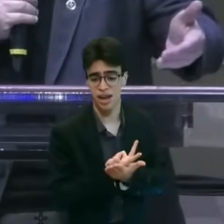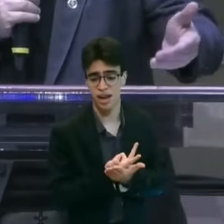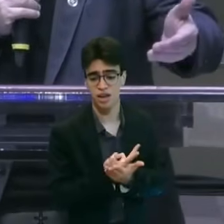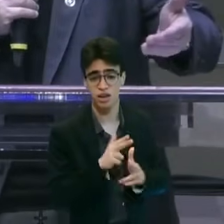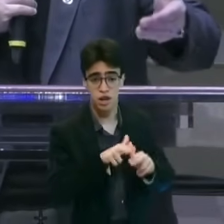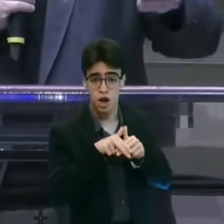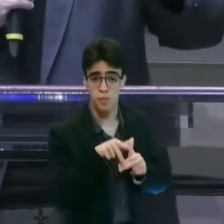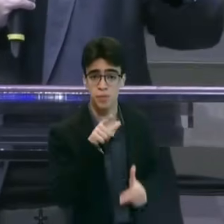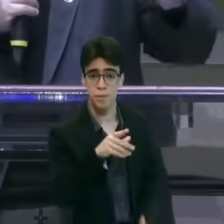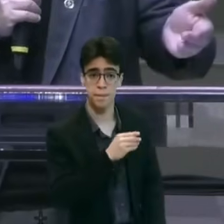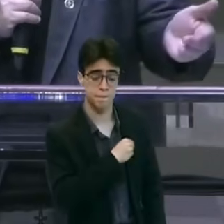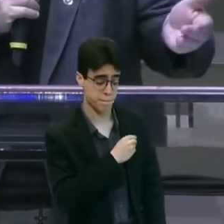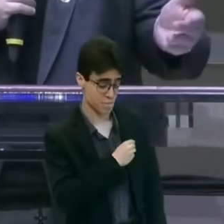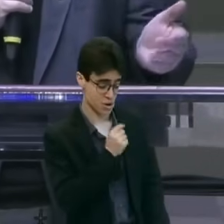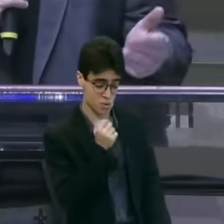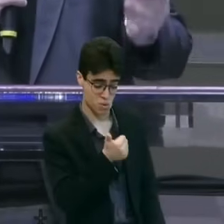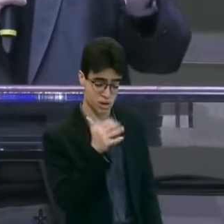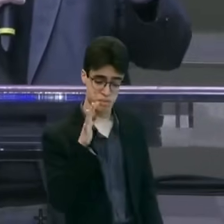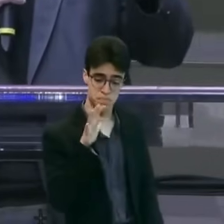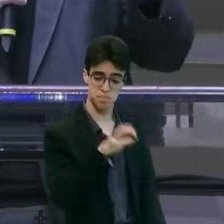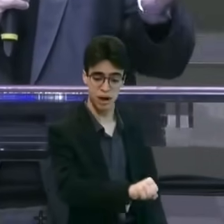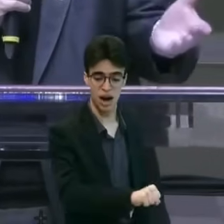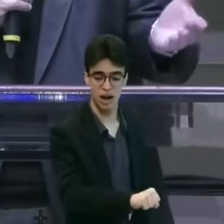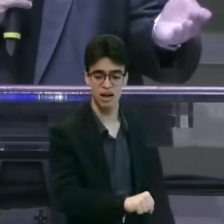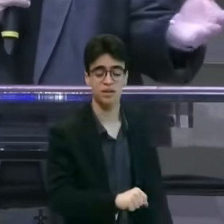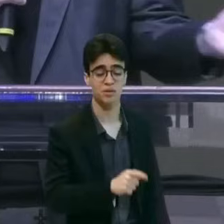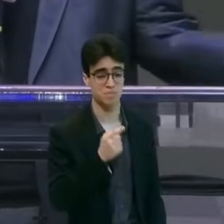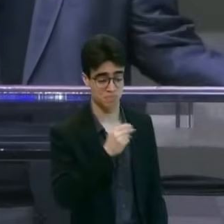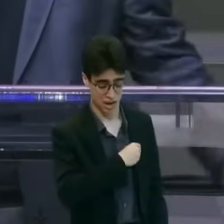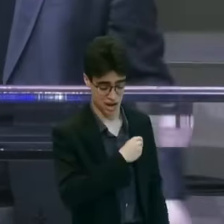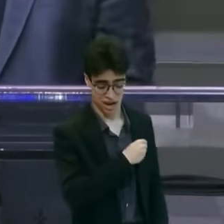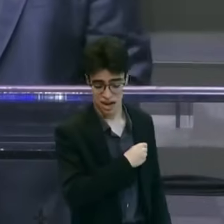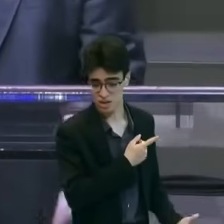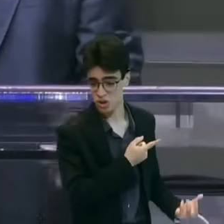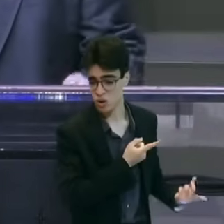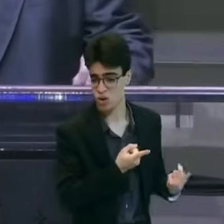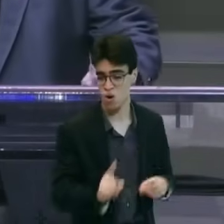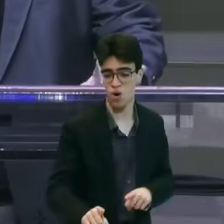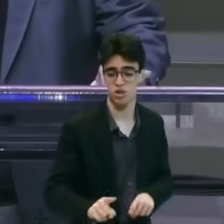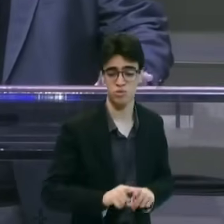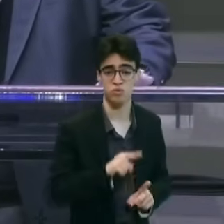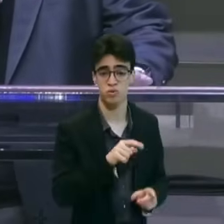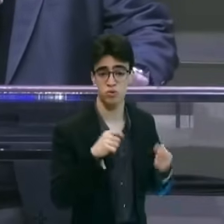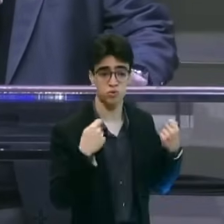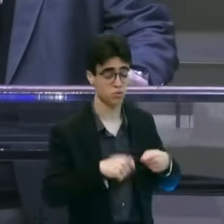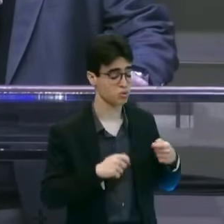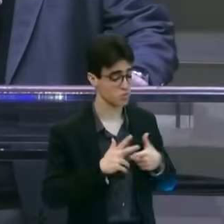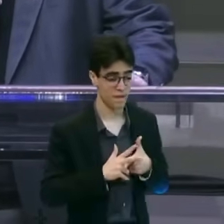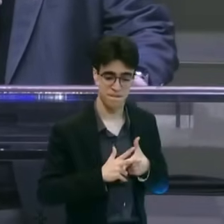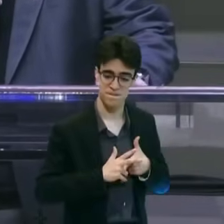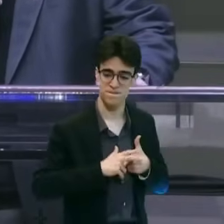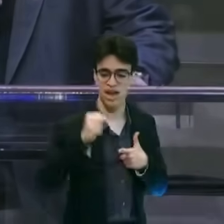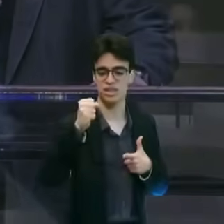na porta, à sua espera. Ele quer dominá-lo, mas você precisa vencê-lo.